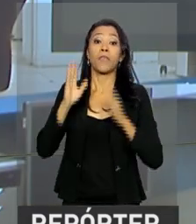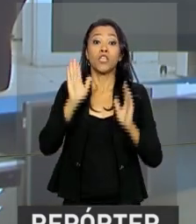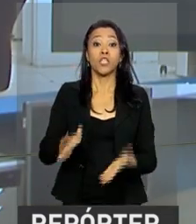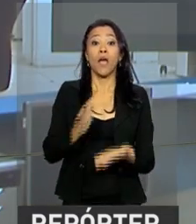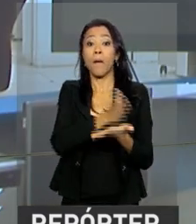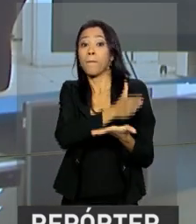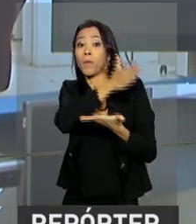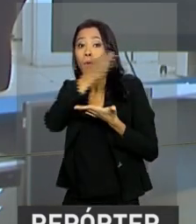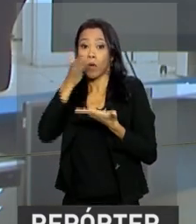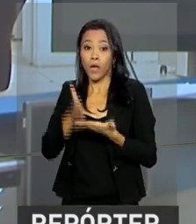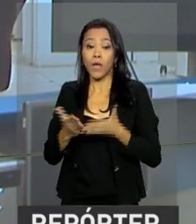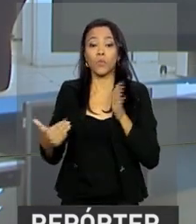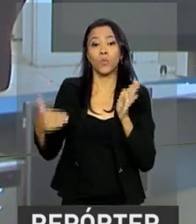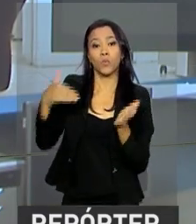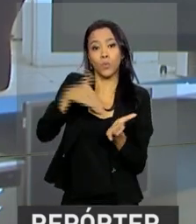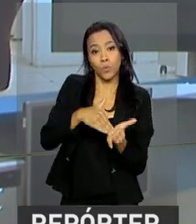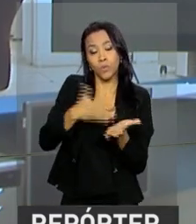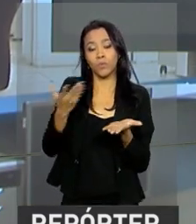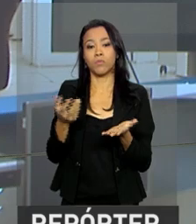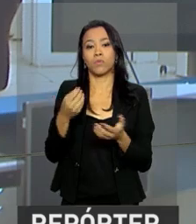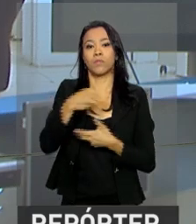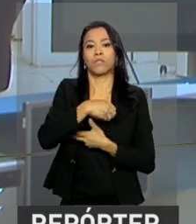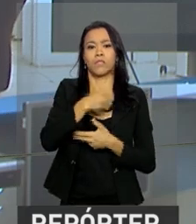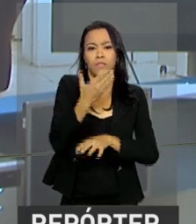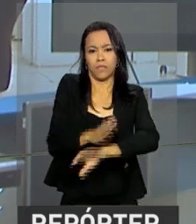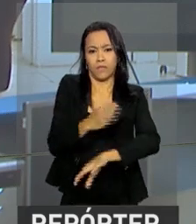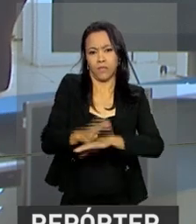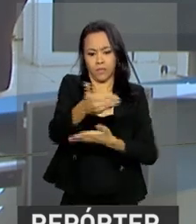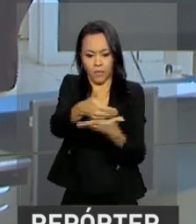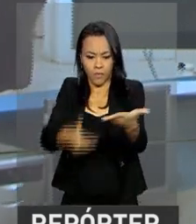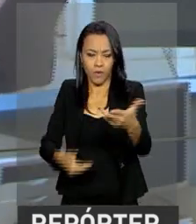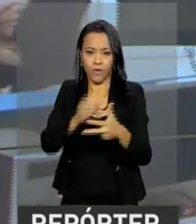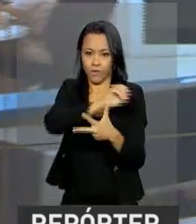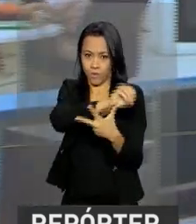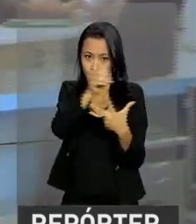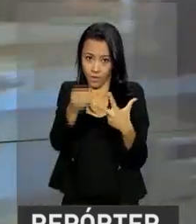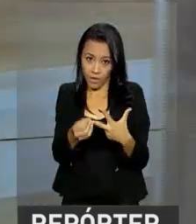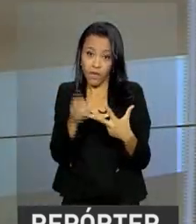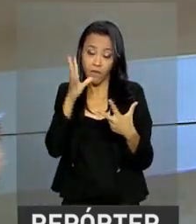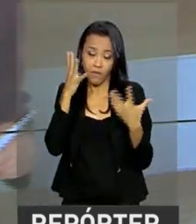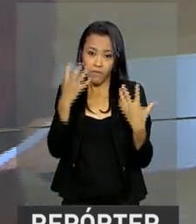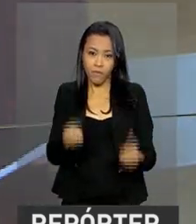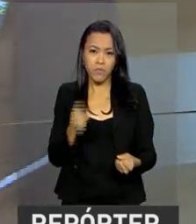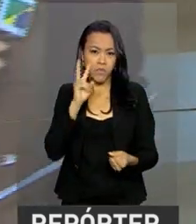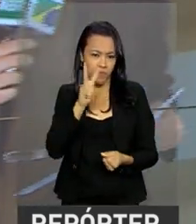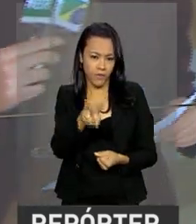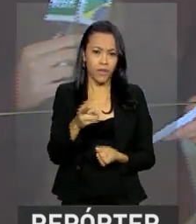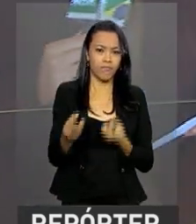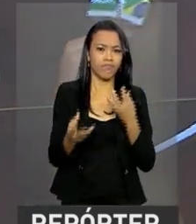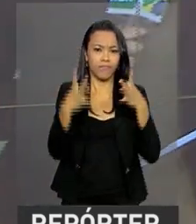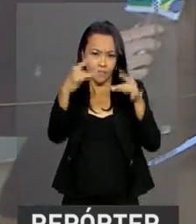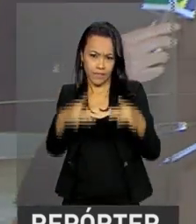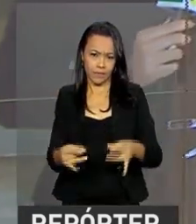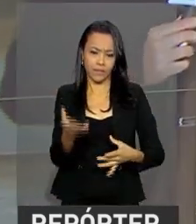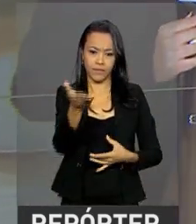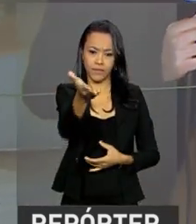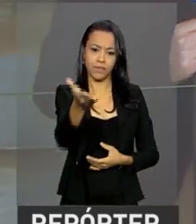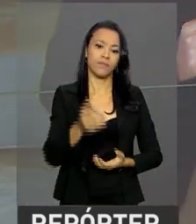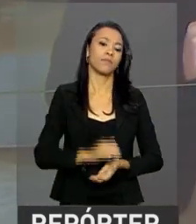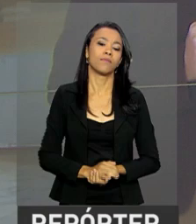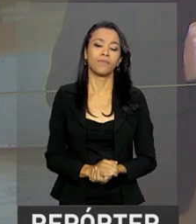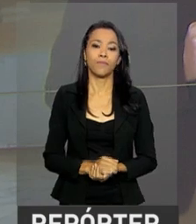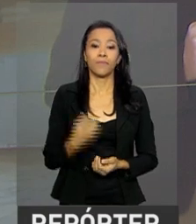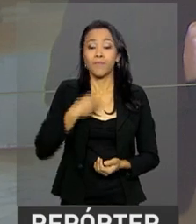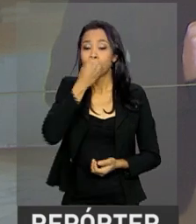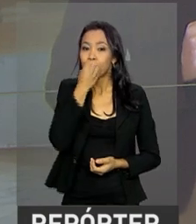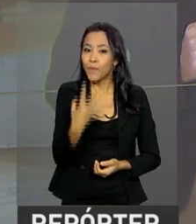prazo do último simulado do online do Enem vamos saber os detalhes com a repórter Taíssa Dias Oi Taíssa bom dia bom